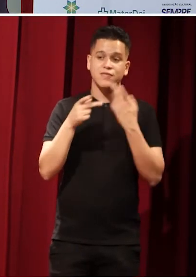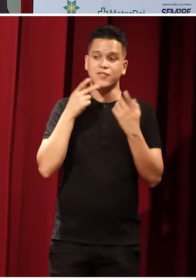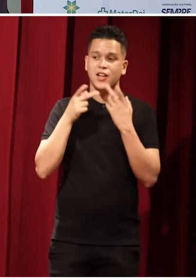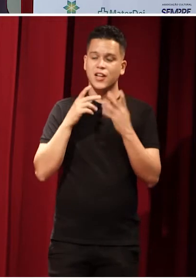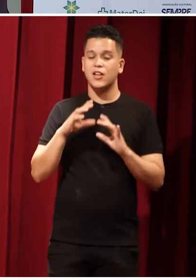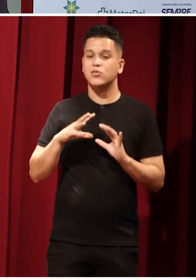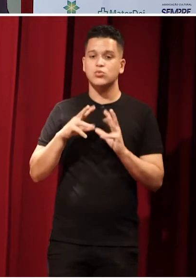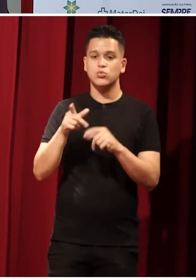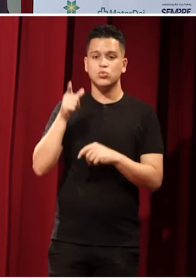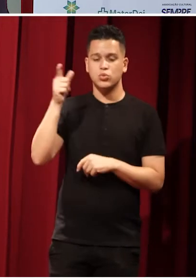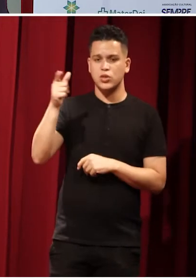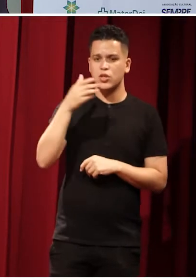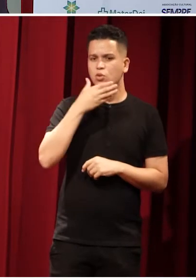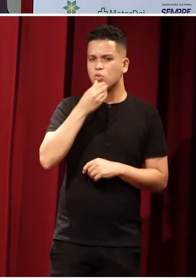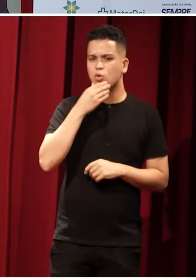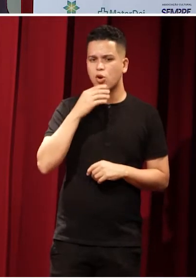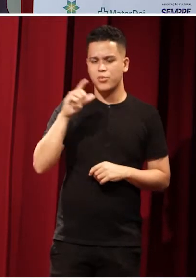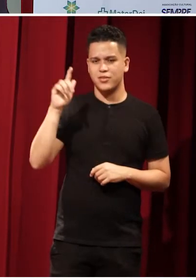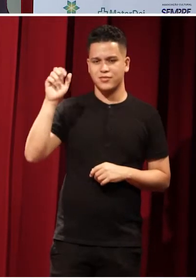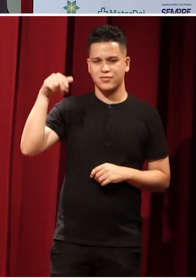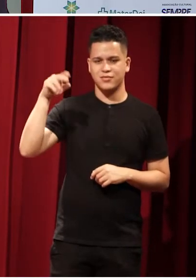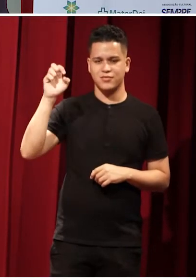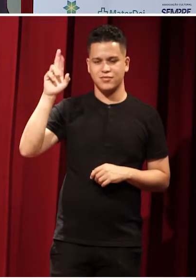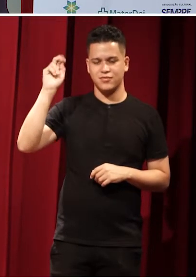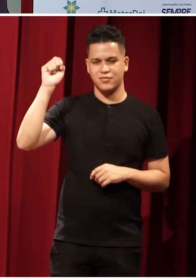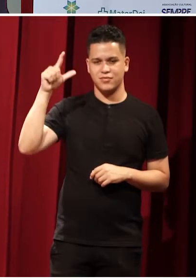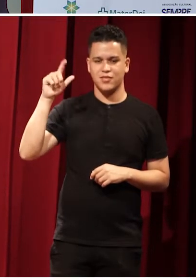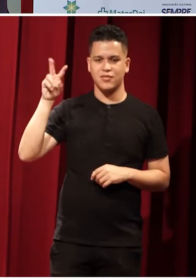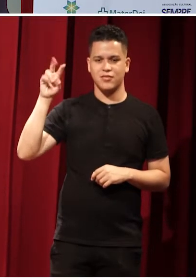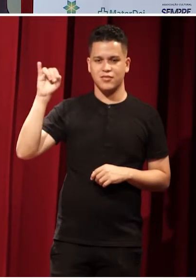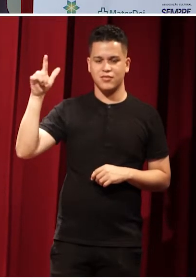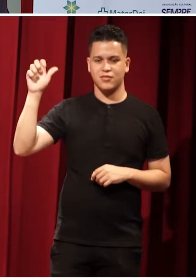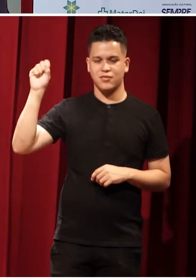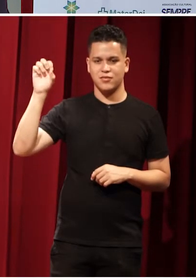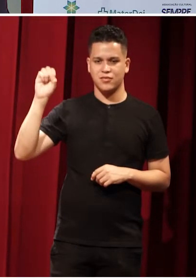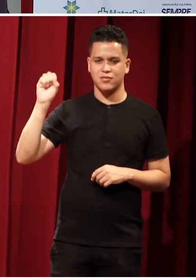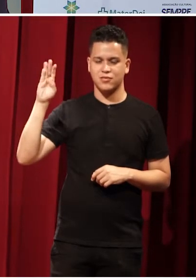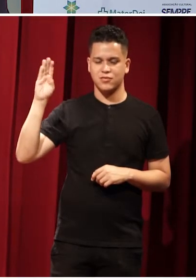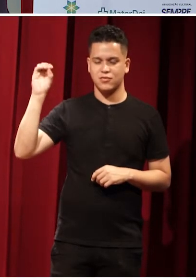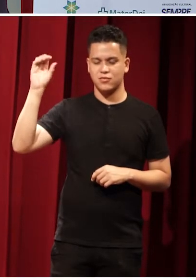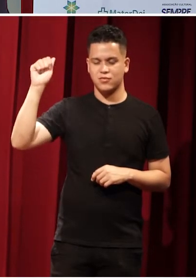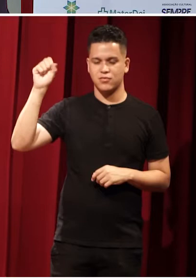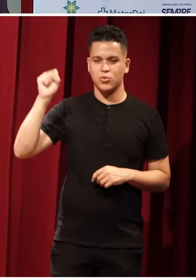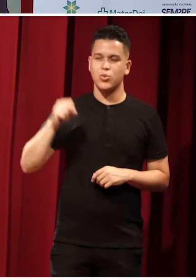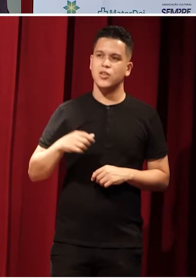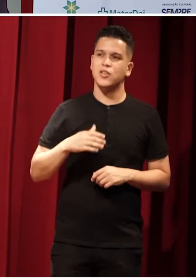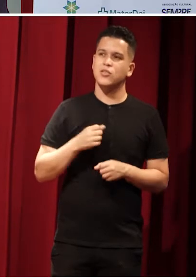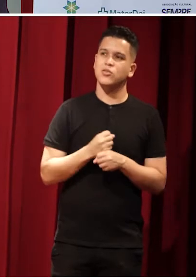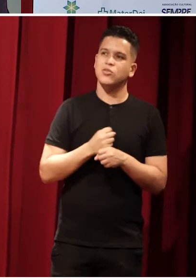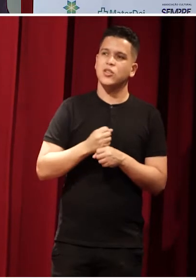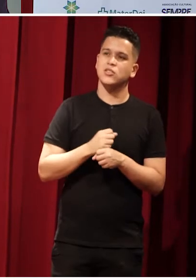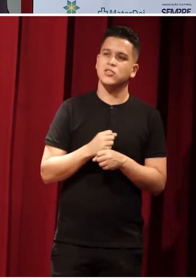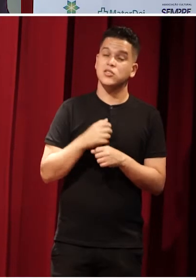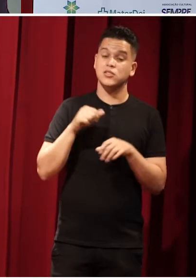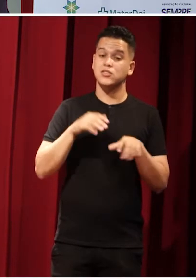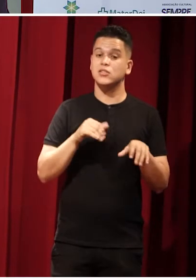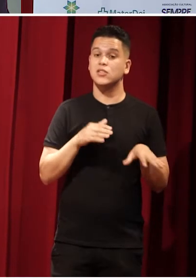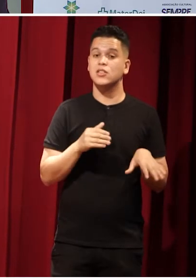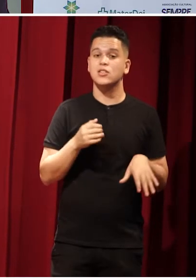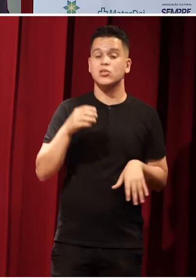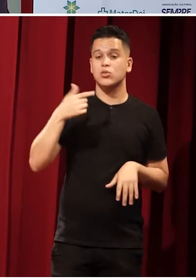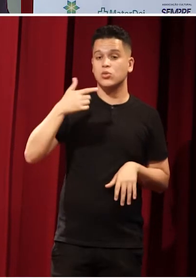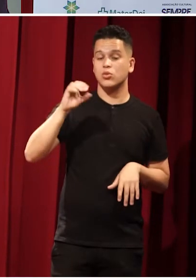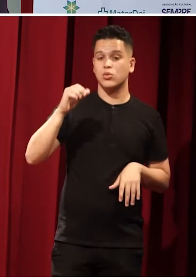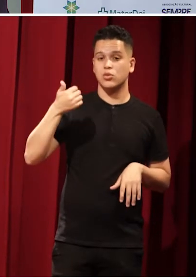todo respeito, dizia na entrevista de 2017, setembro de 2017, está na